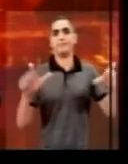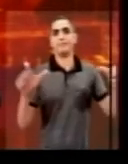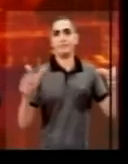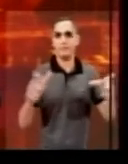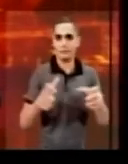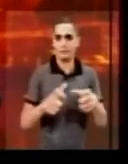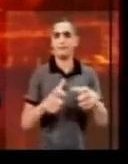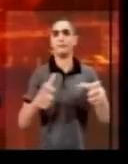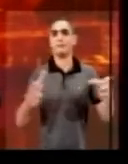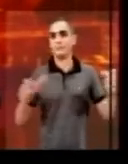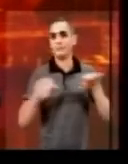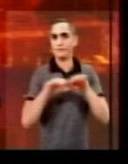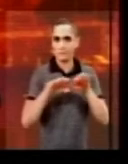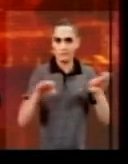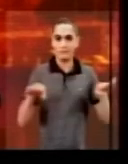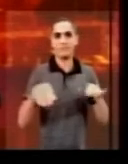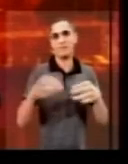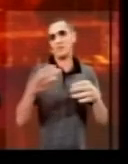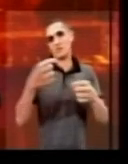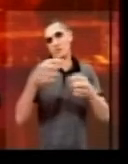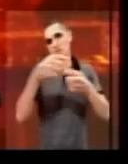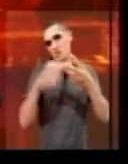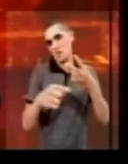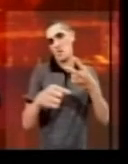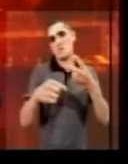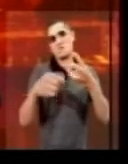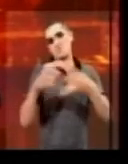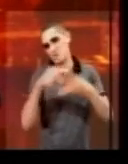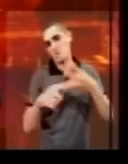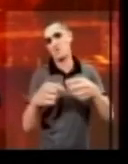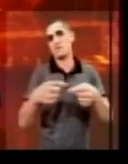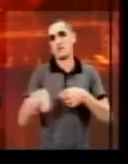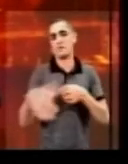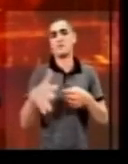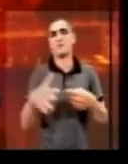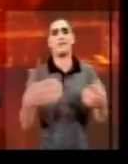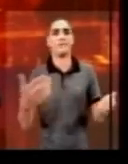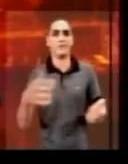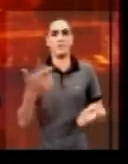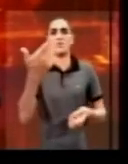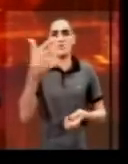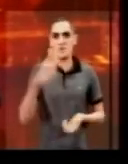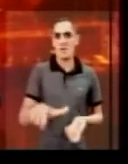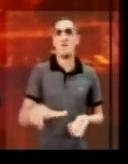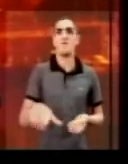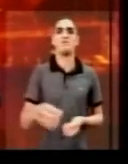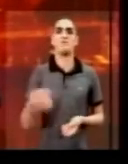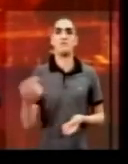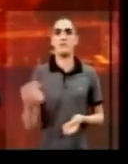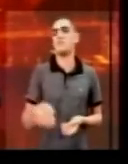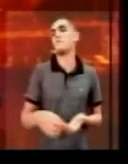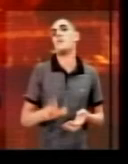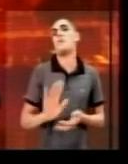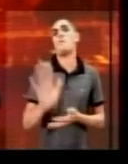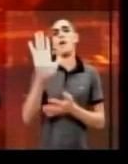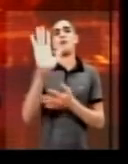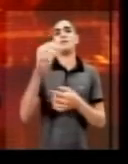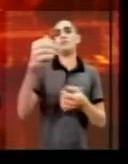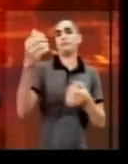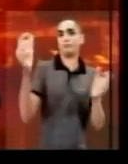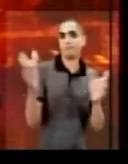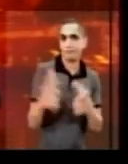2 a 3 semanas. Daí você tem nova queda, novo platô. Então, esses